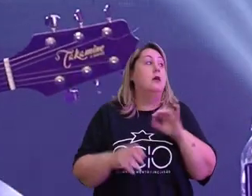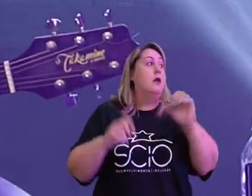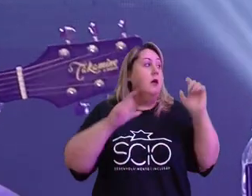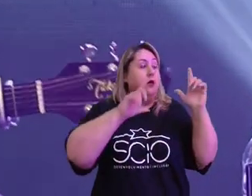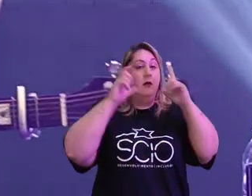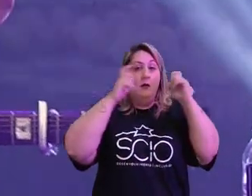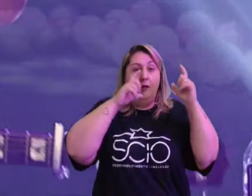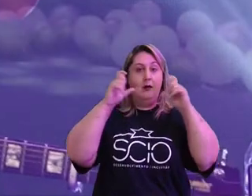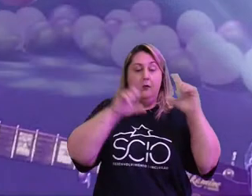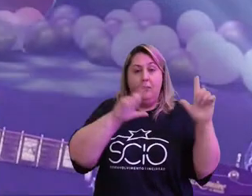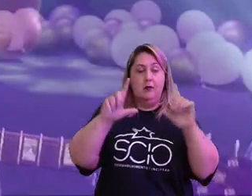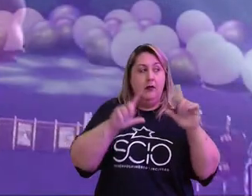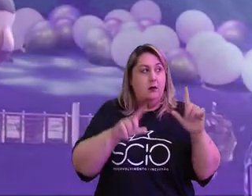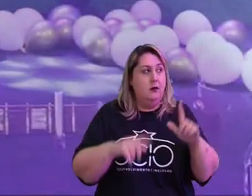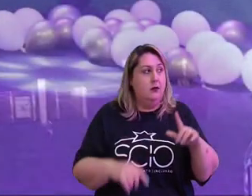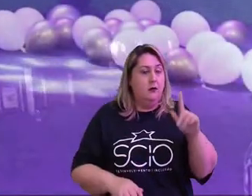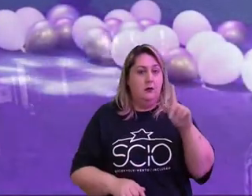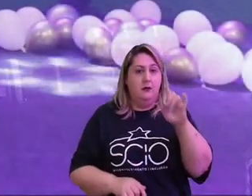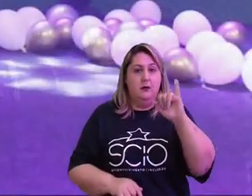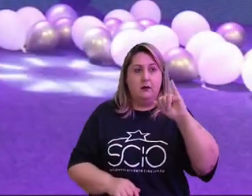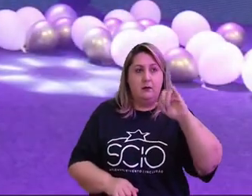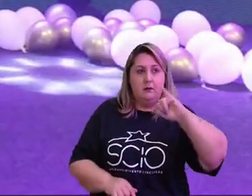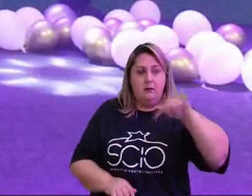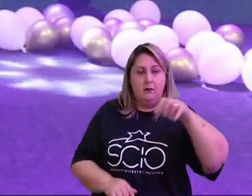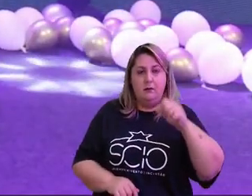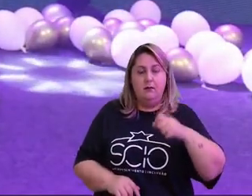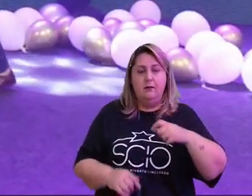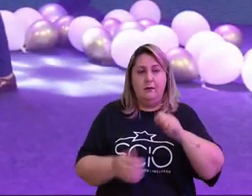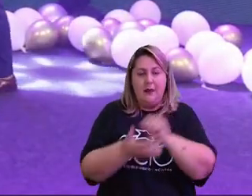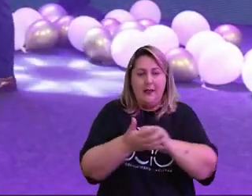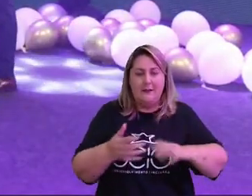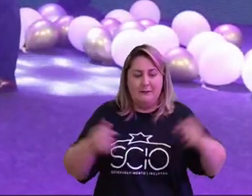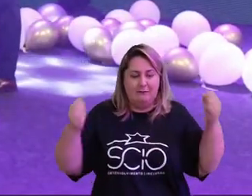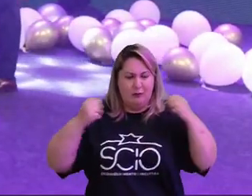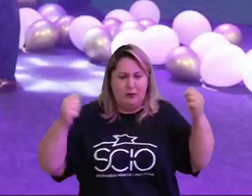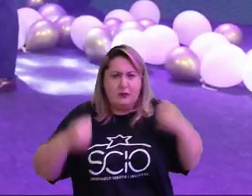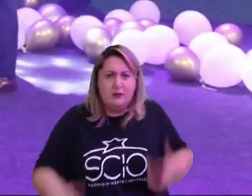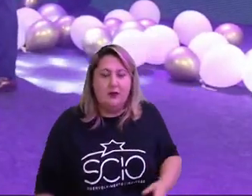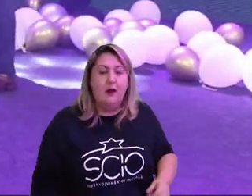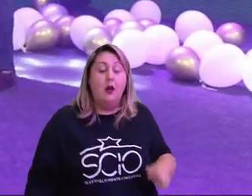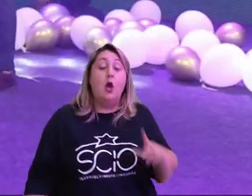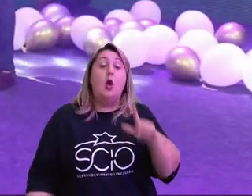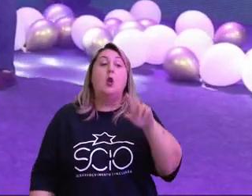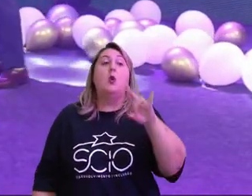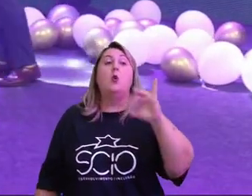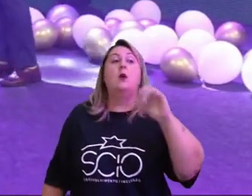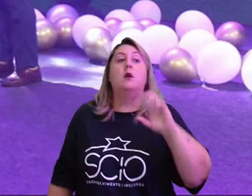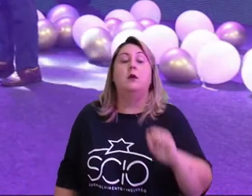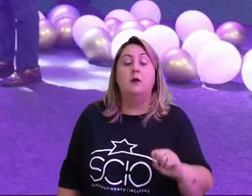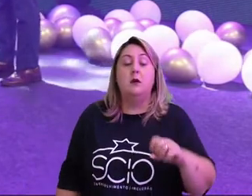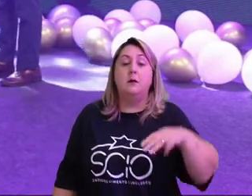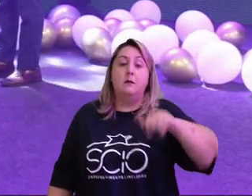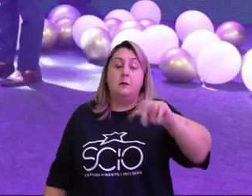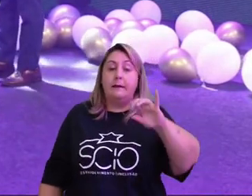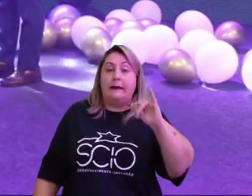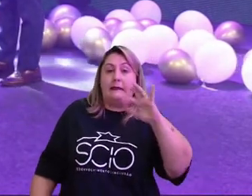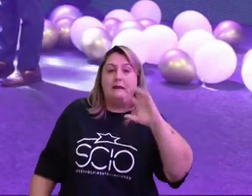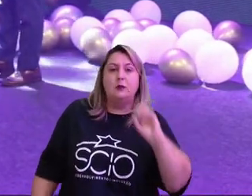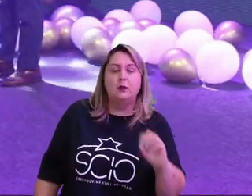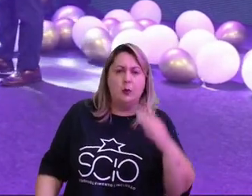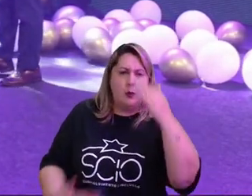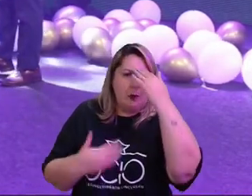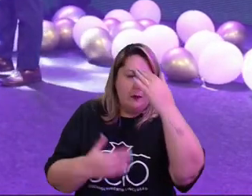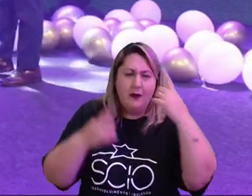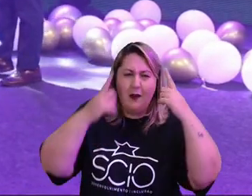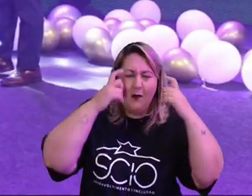O Brunão passou por aqui. A Geise aí fazendo exercício. Deixa eu ver o Lucas Aleixo. Tá por aí. O Márcio, obrigado